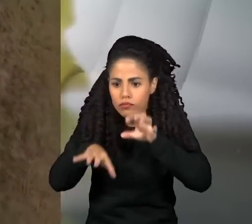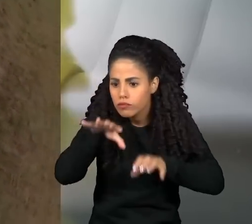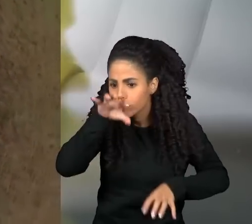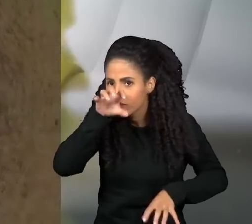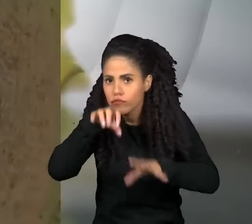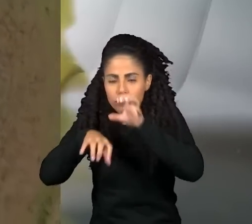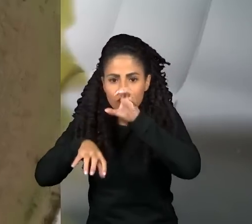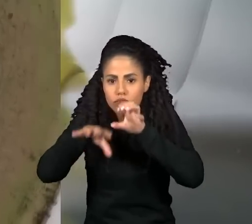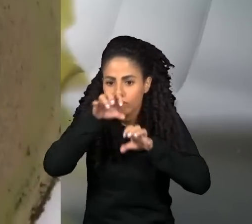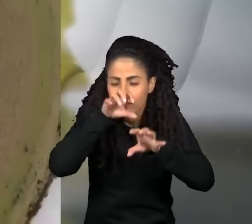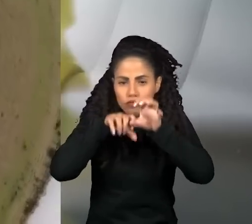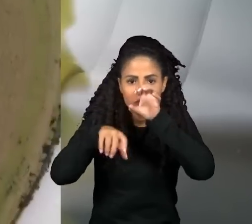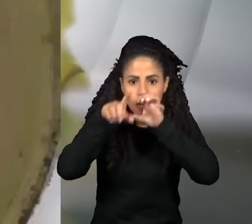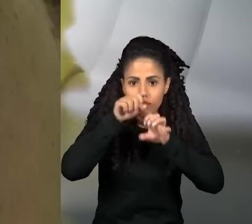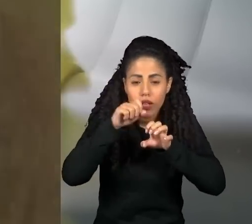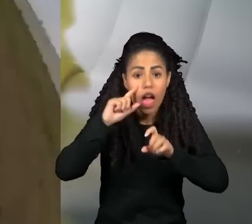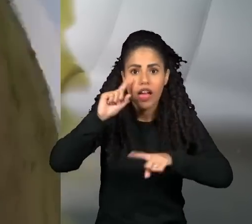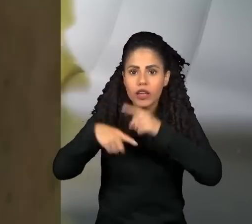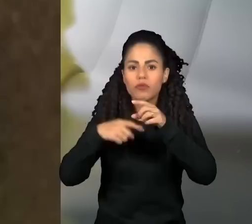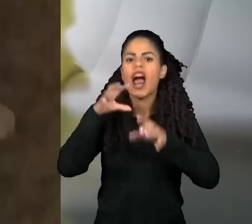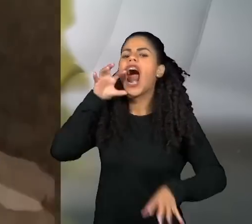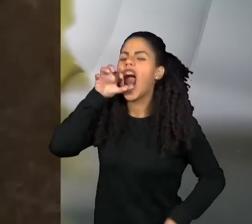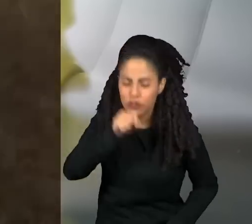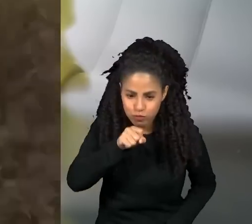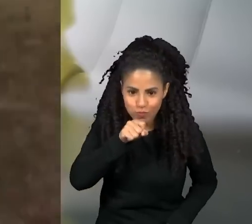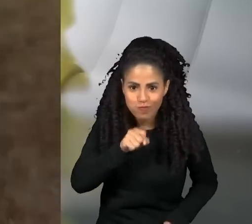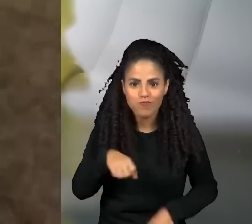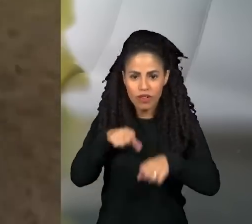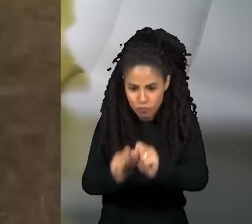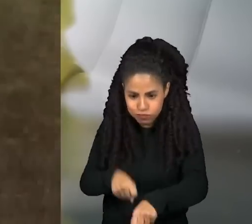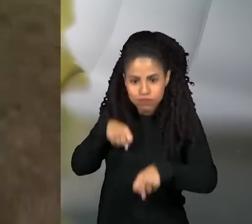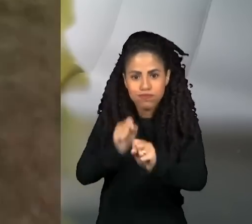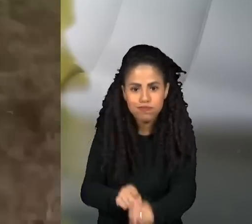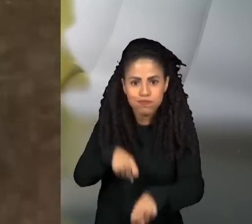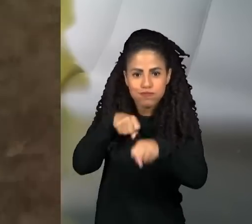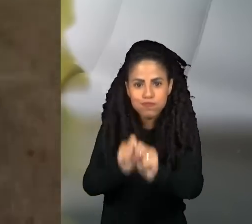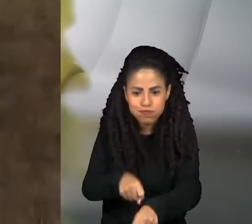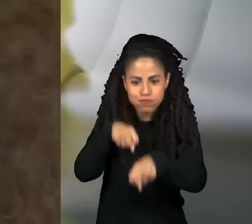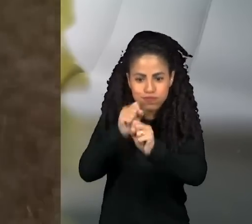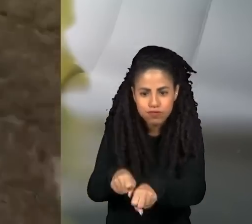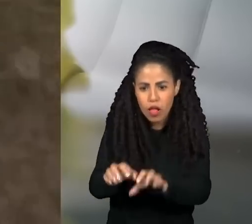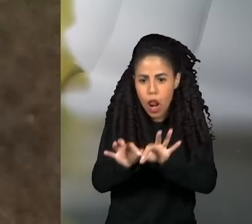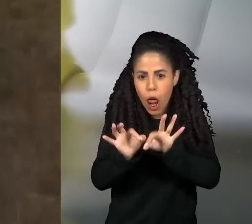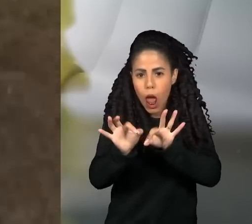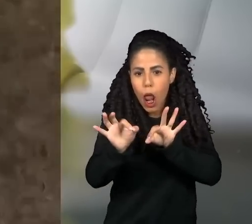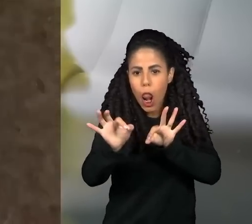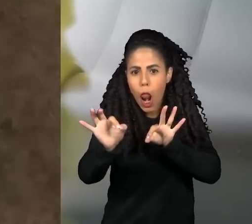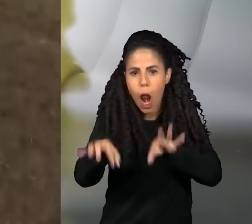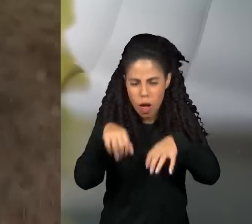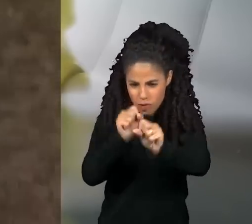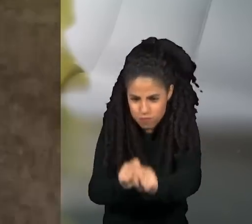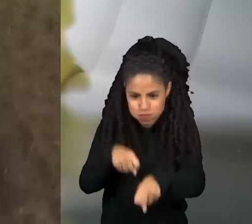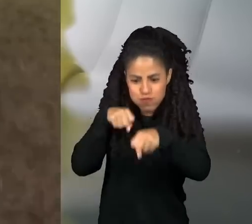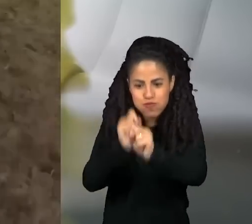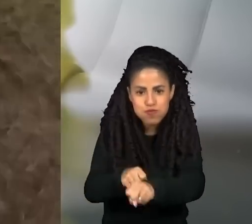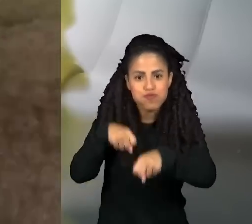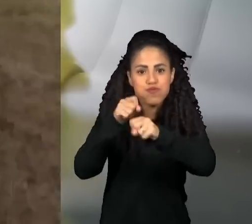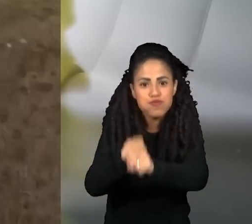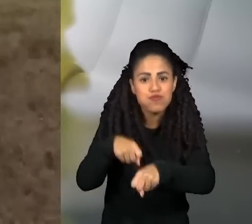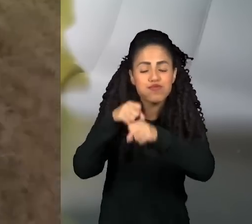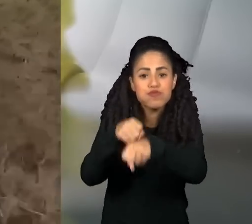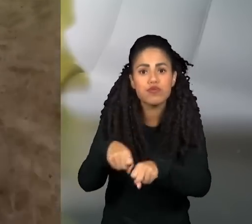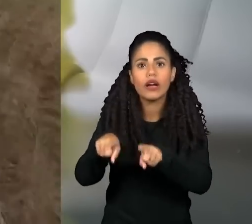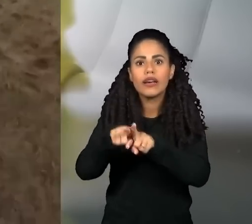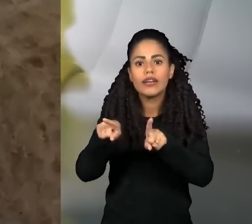natureza Ahmed Galal. Logo, abocanha a câmera e sai correndo para longe com ela. A lente grande angular do